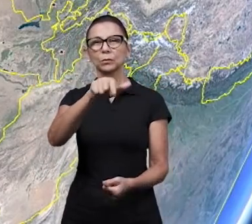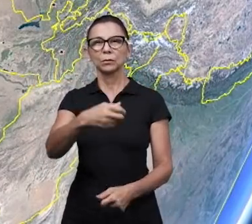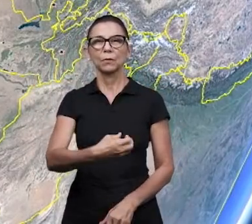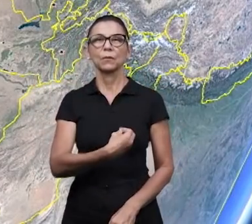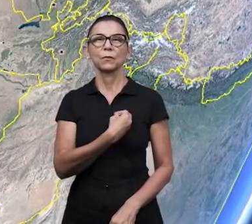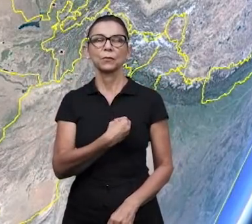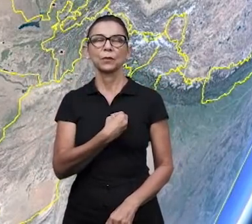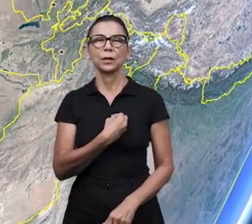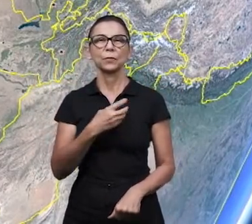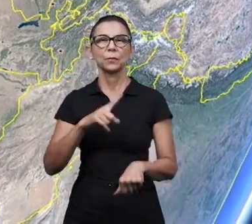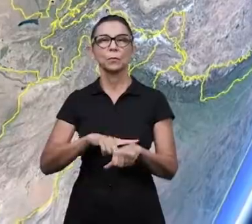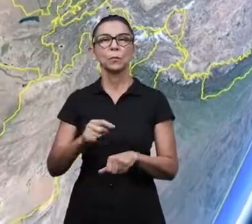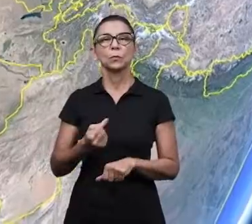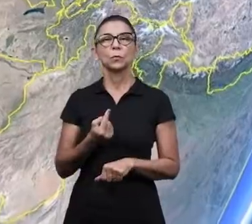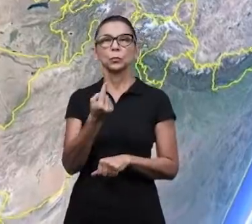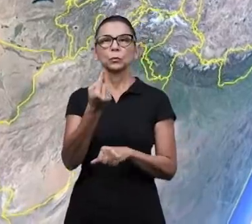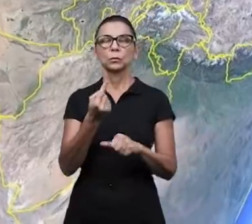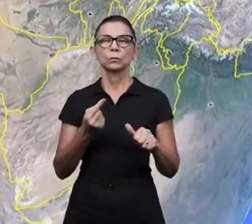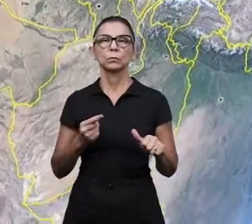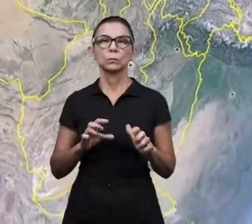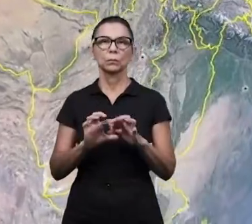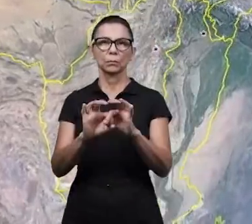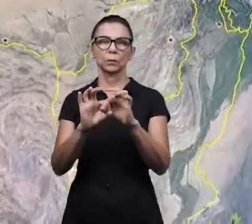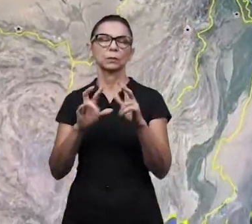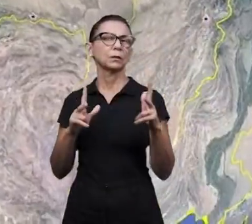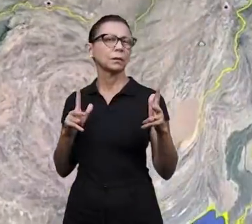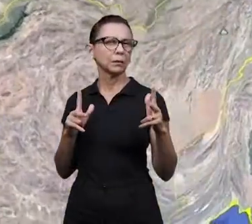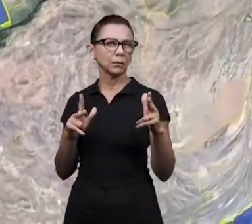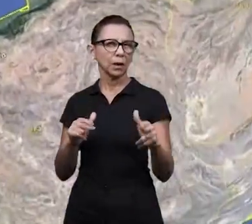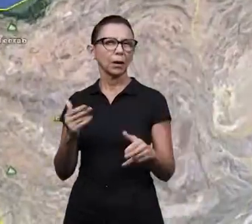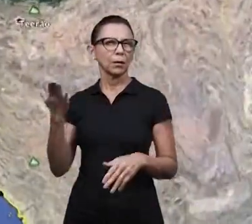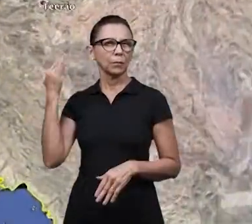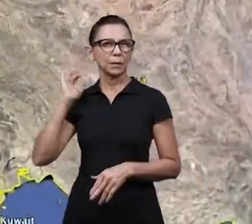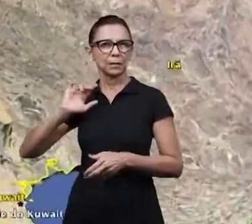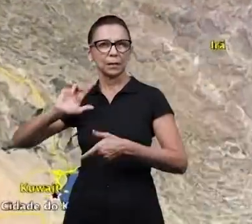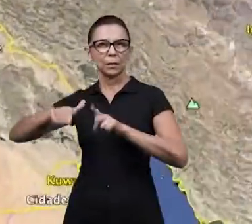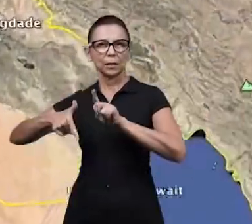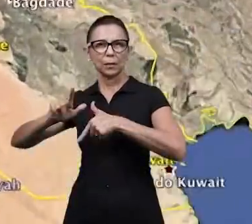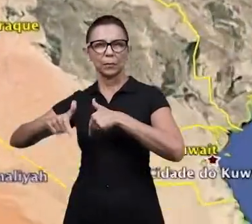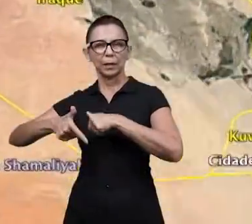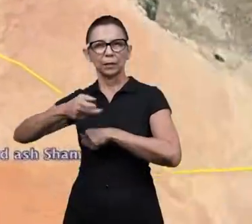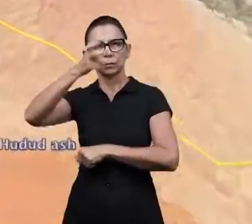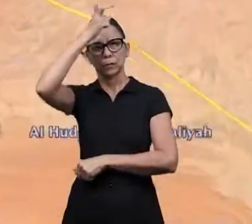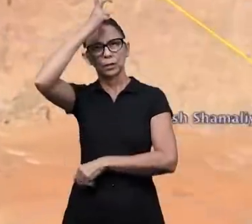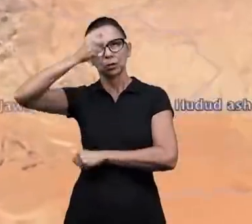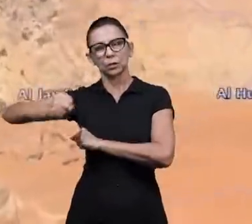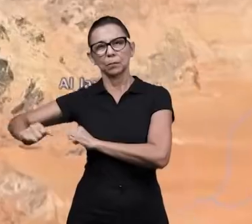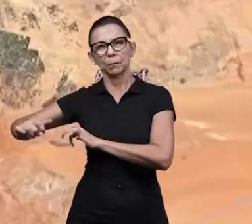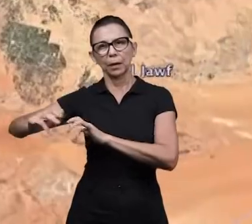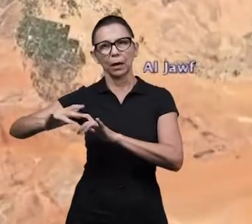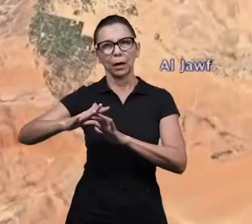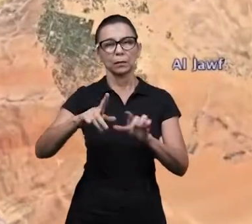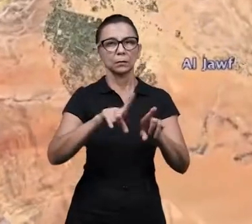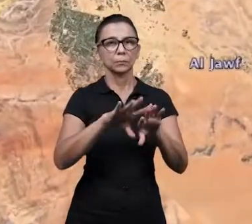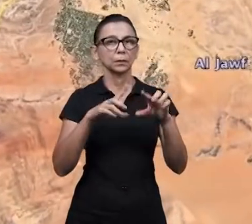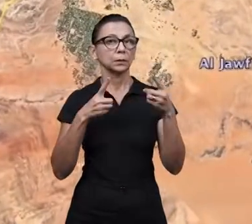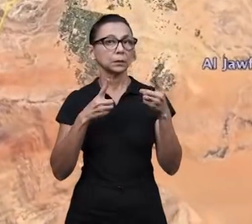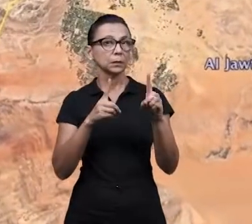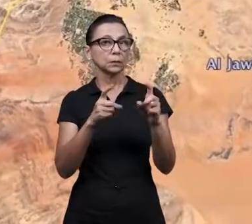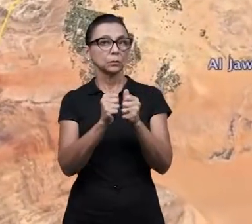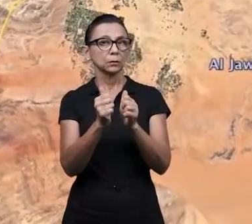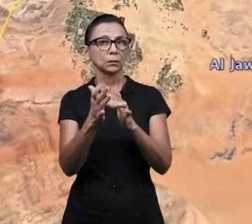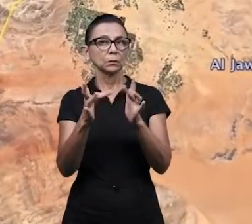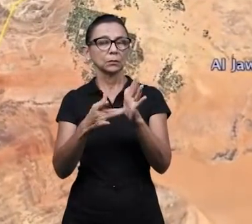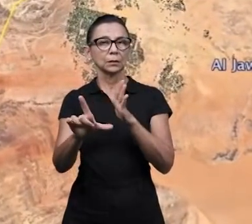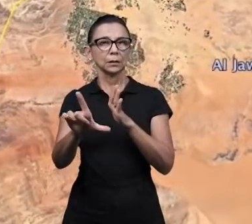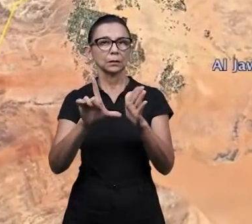um momento de unidade e comunhão, como viveram os hebreus na saída do Egito e os discípulos com o Senhor Jesus